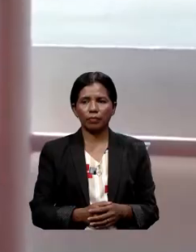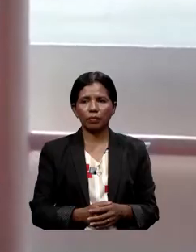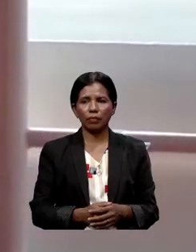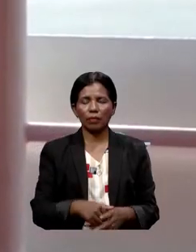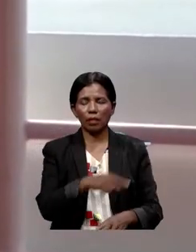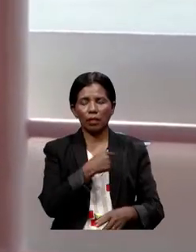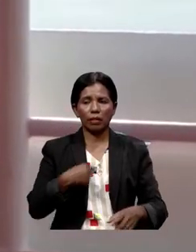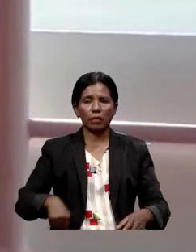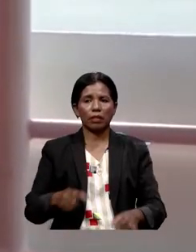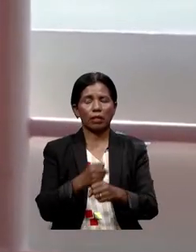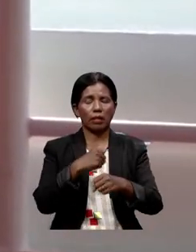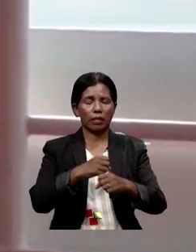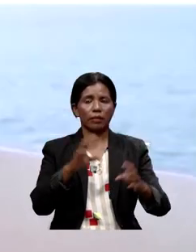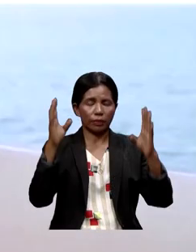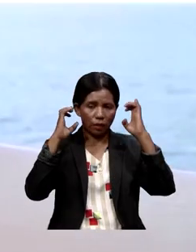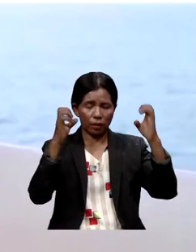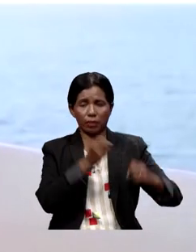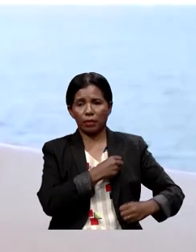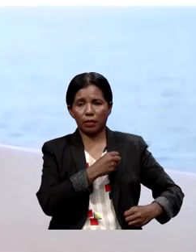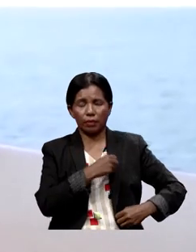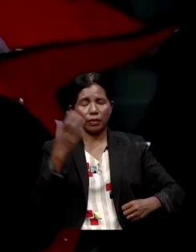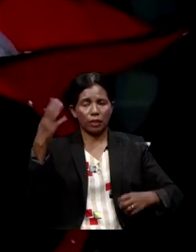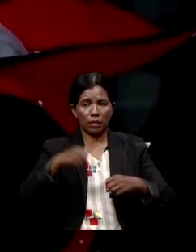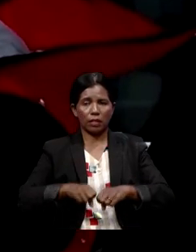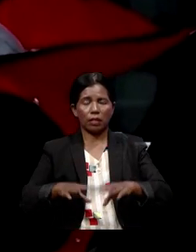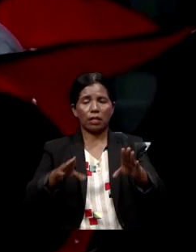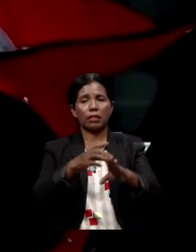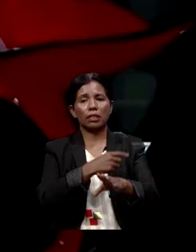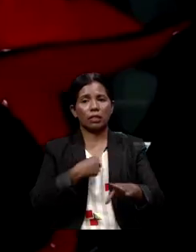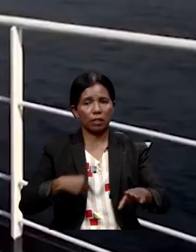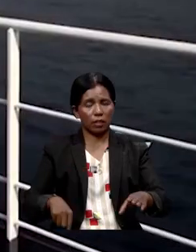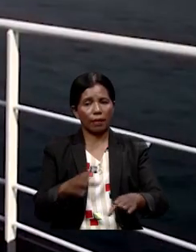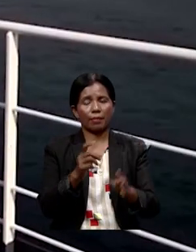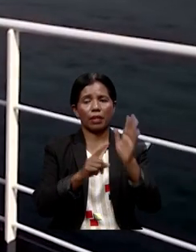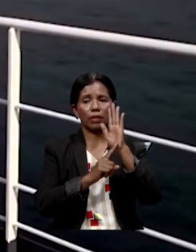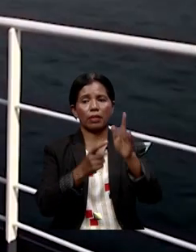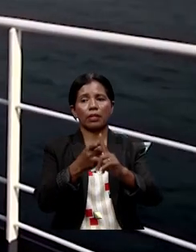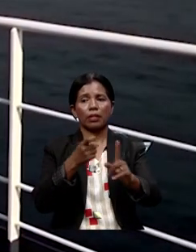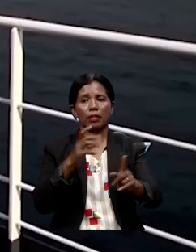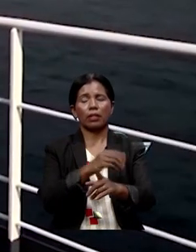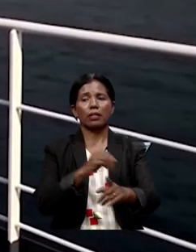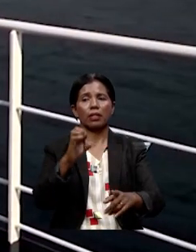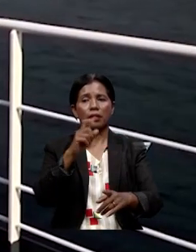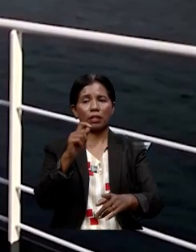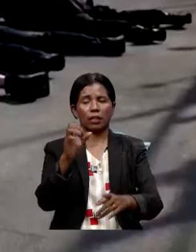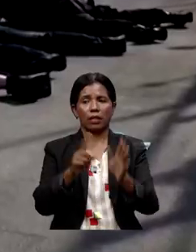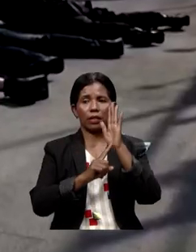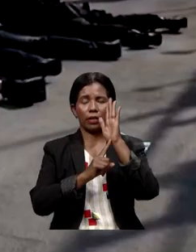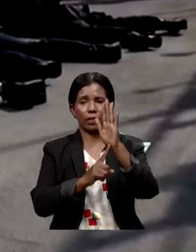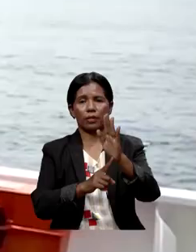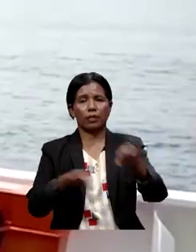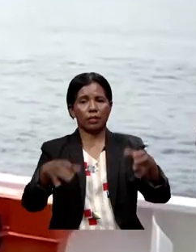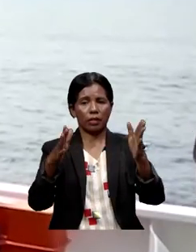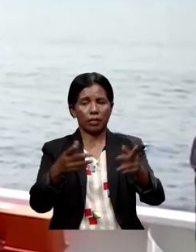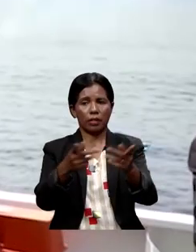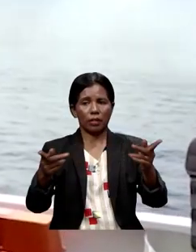China halou exercício militar e a parte do Russitas e China Sul, nebe transmite Russia emissora estatal, nebe a tudo tropa sira e a